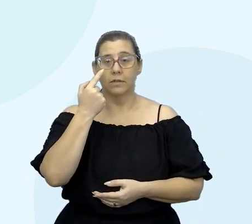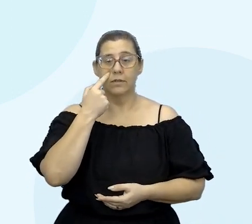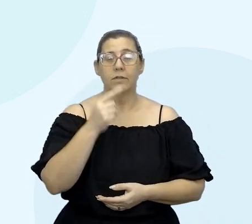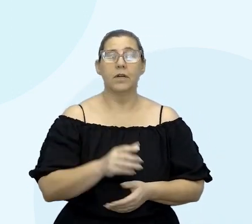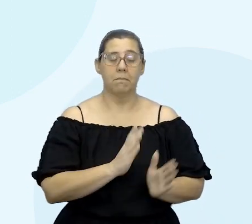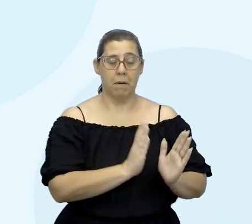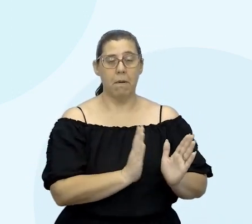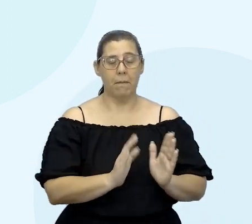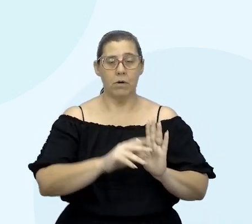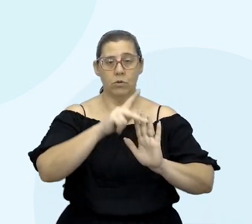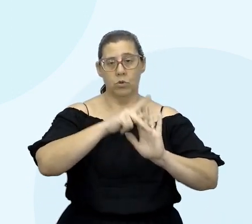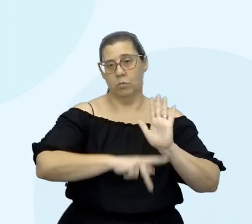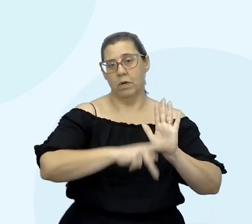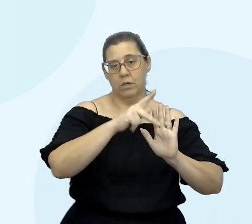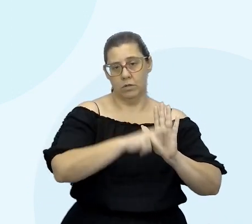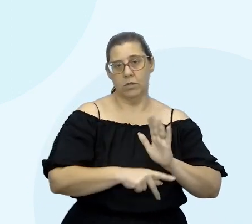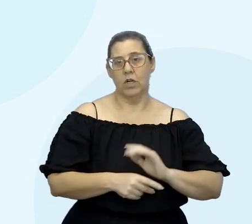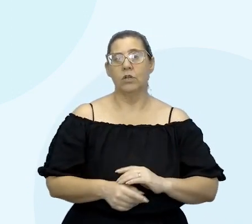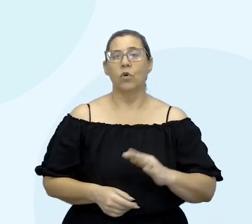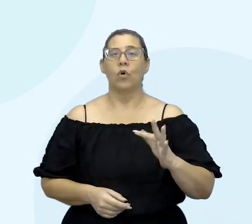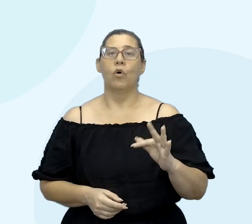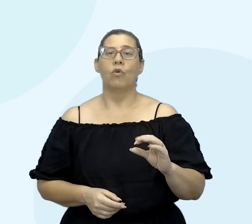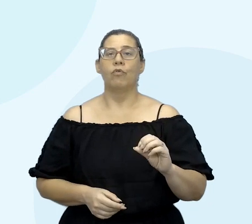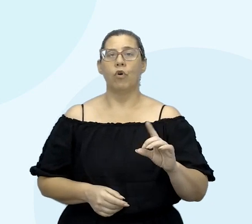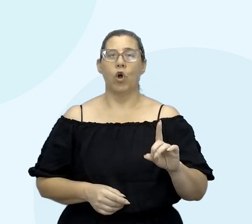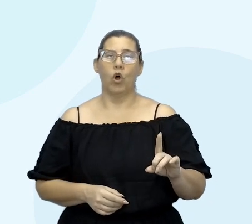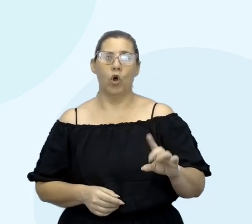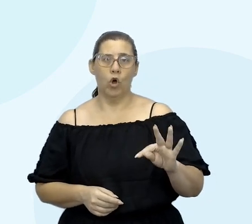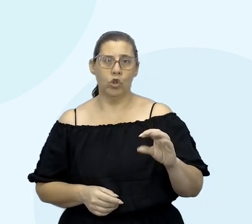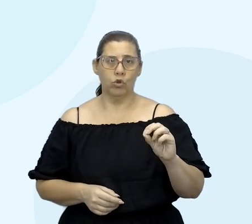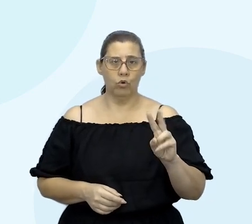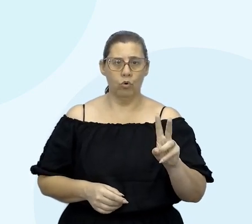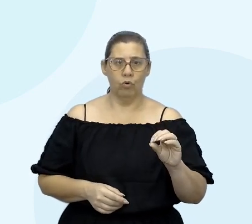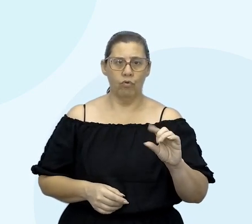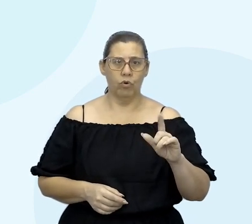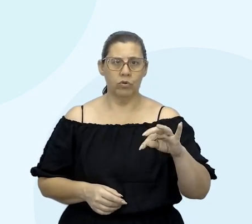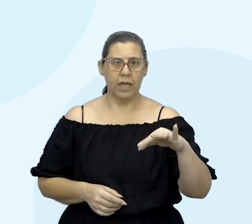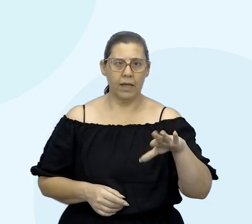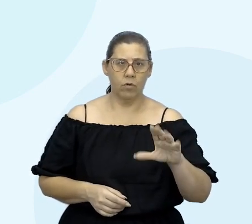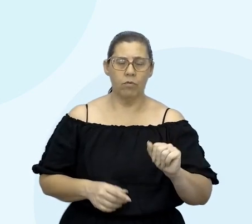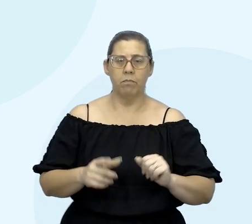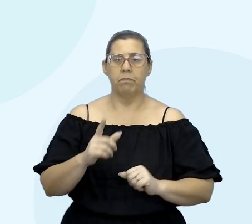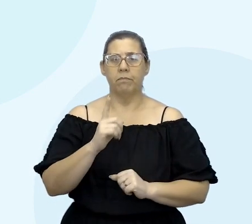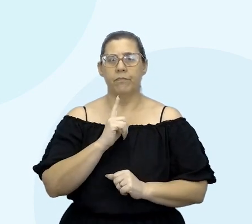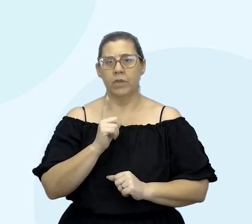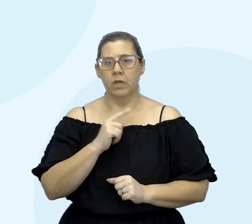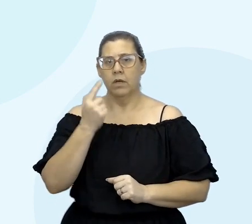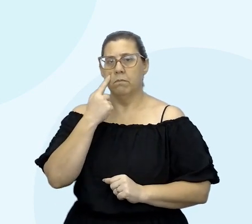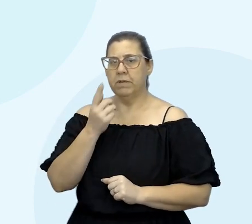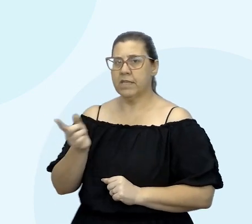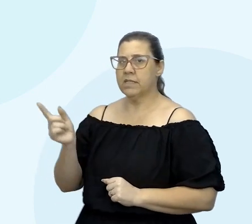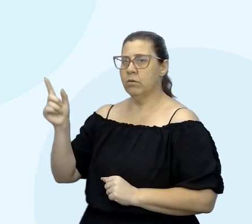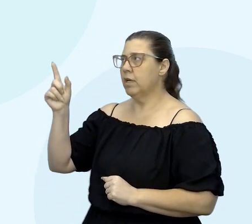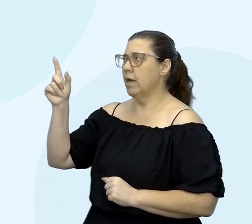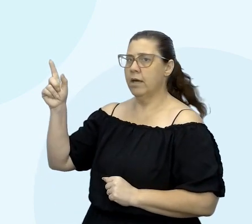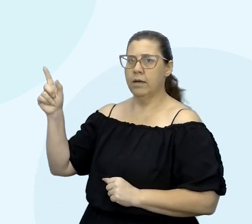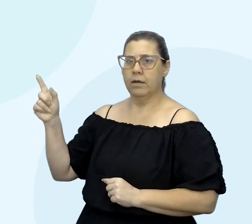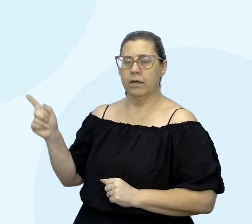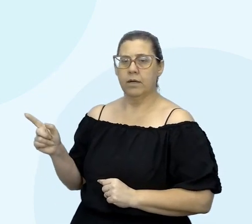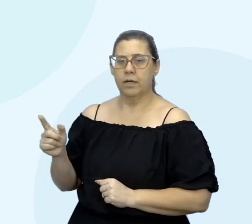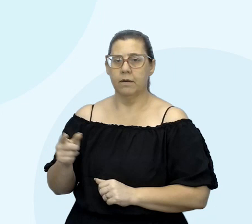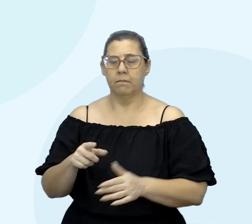de um projeto fotovoltaico, tá? Então vamos nessa aí e eu vou estar mostrando para vocês